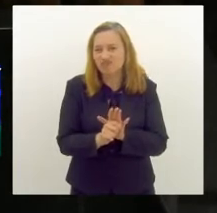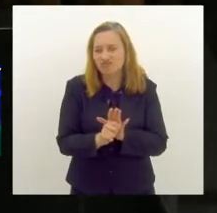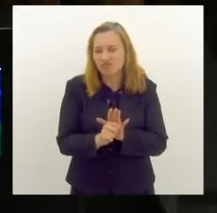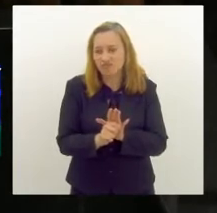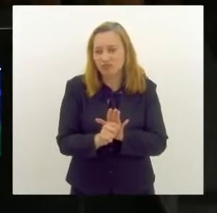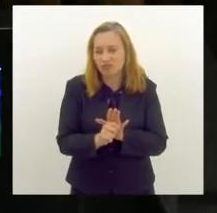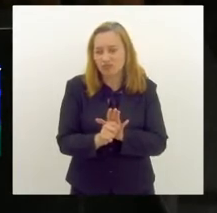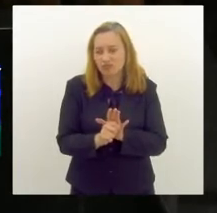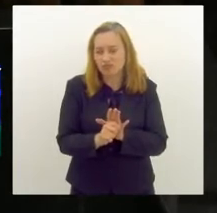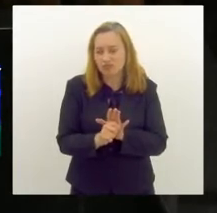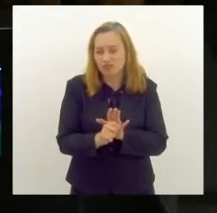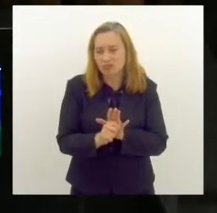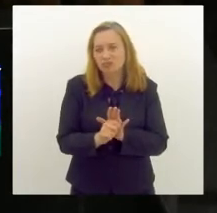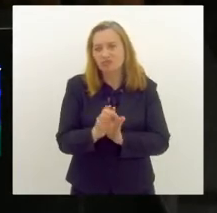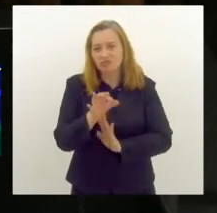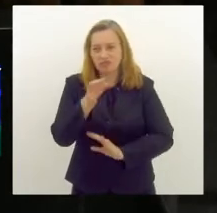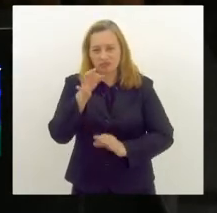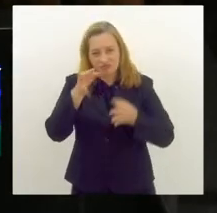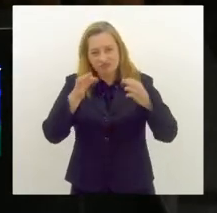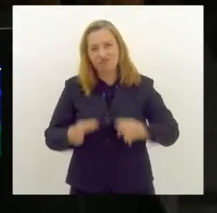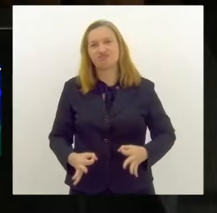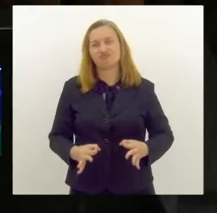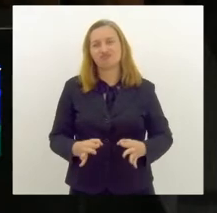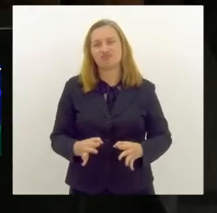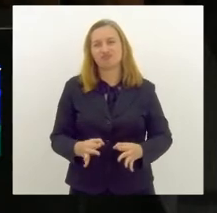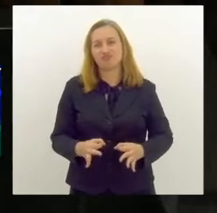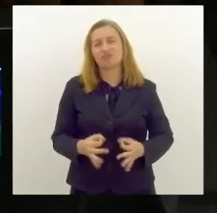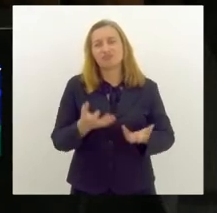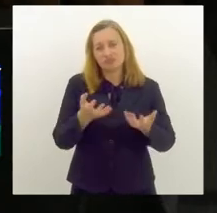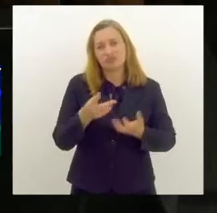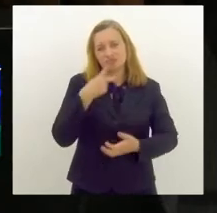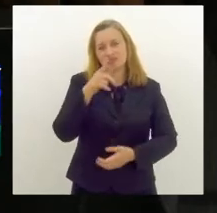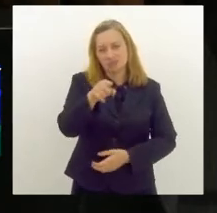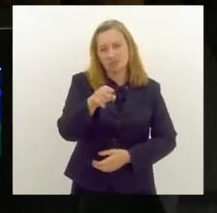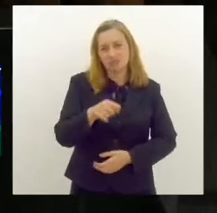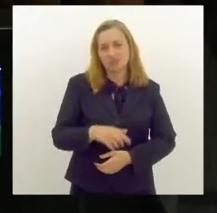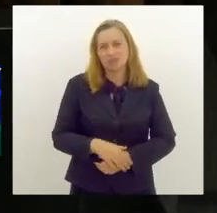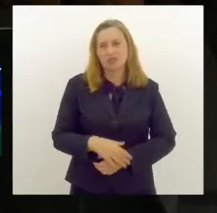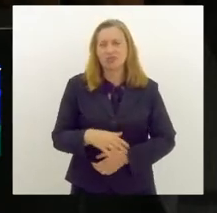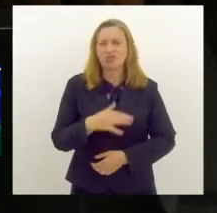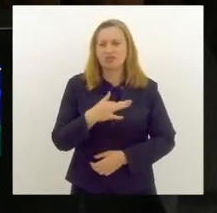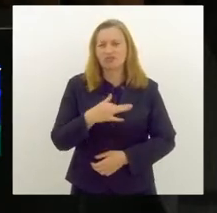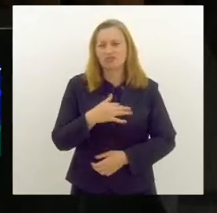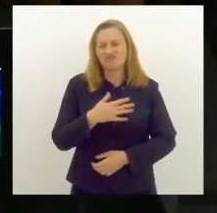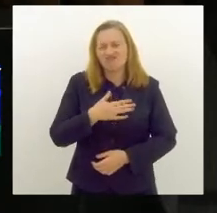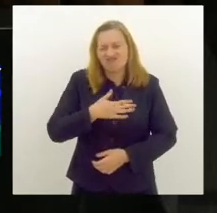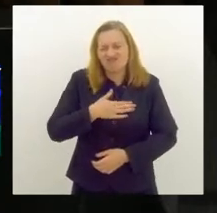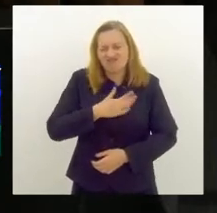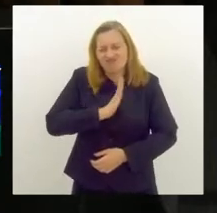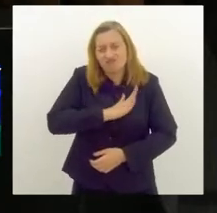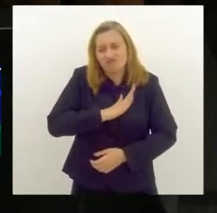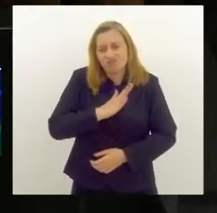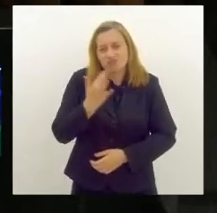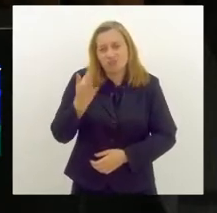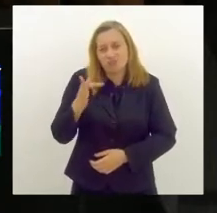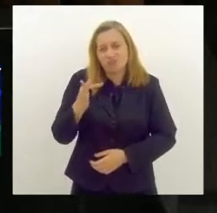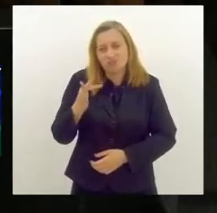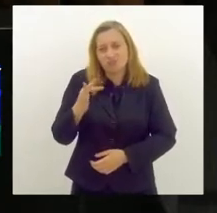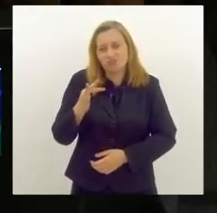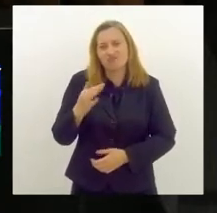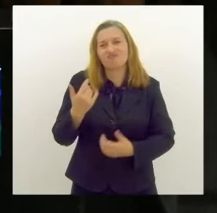com muita honestidade e sinceridade, eu quero dizer para você que isso me dói o coração e nós